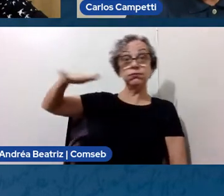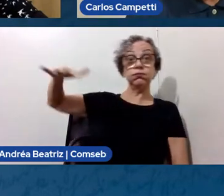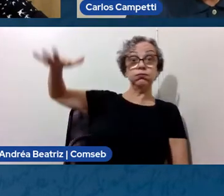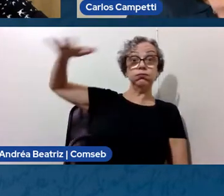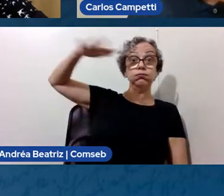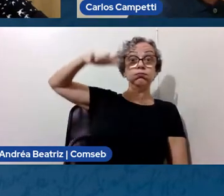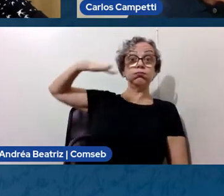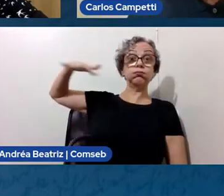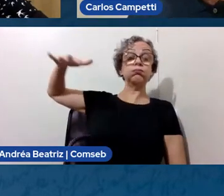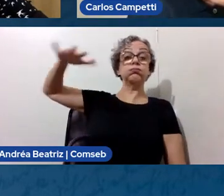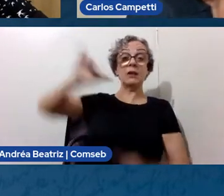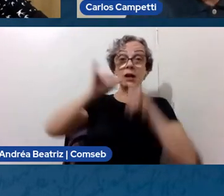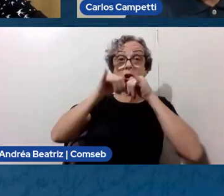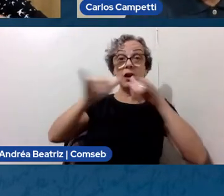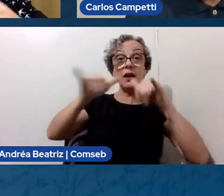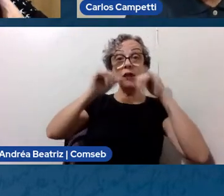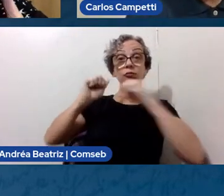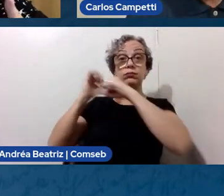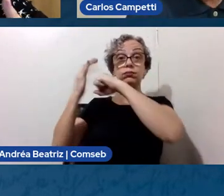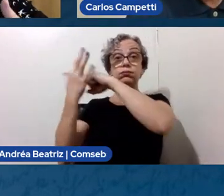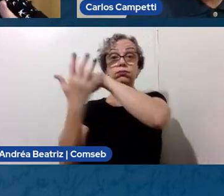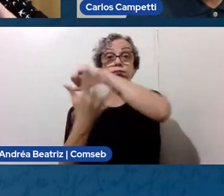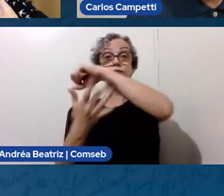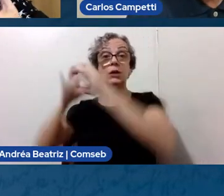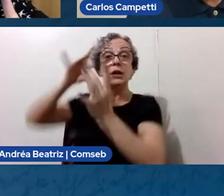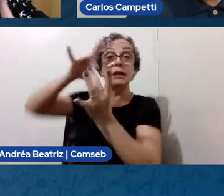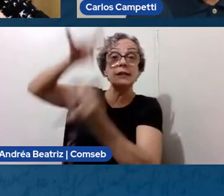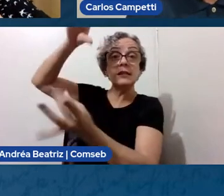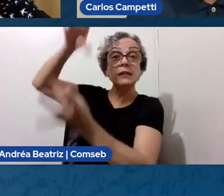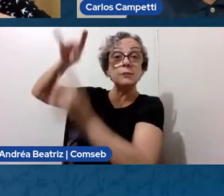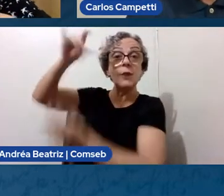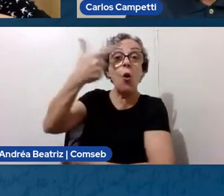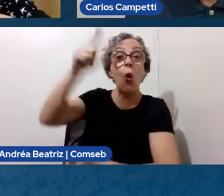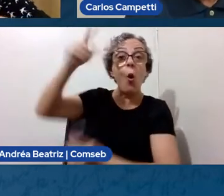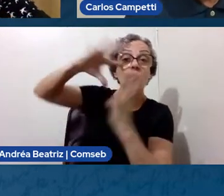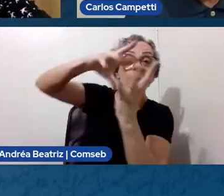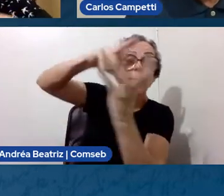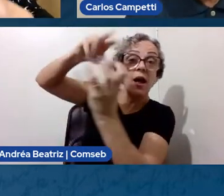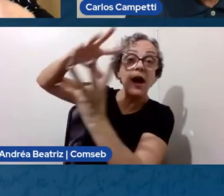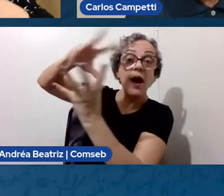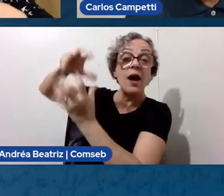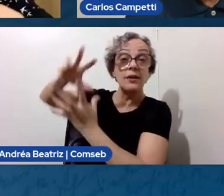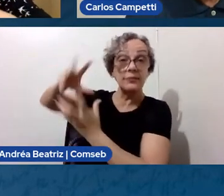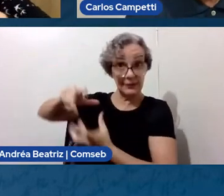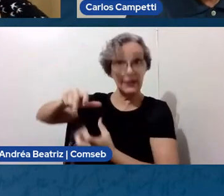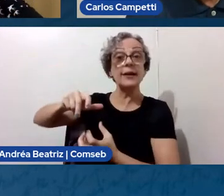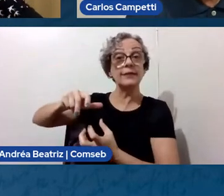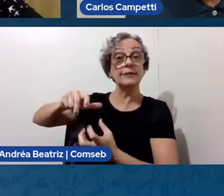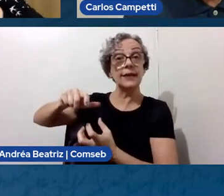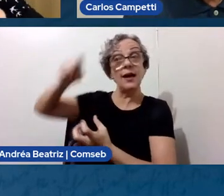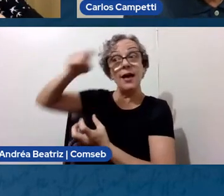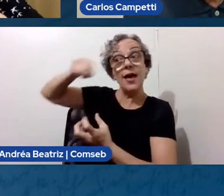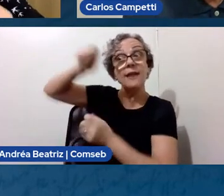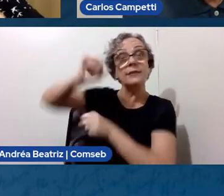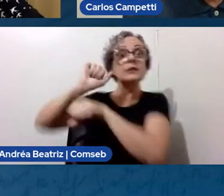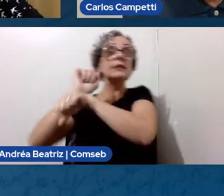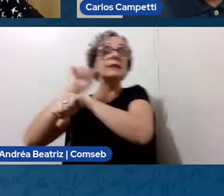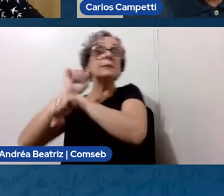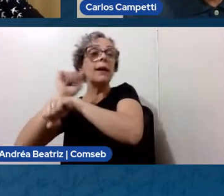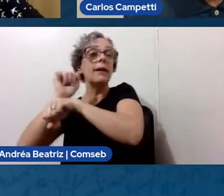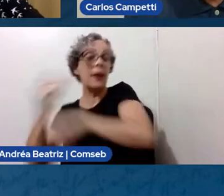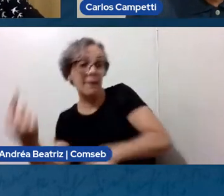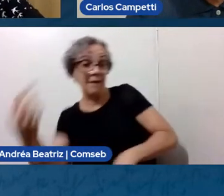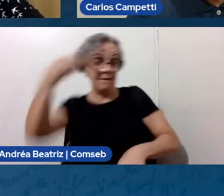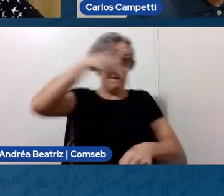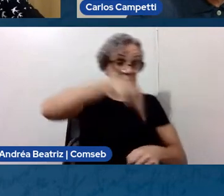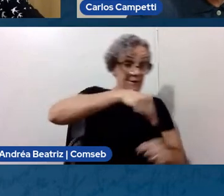espaço, no meio dos espíritos ou em outros planetas, à espera da criação da Terra para começar a existência nova em novo